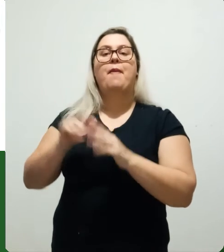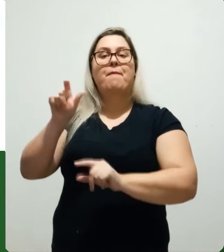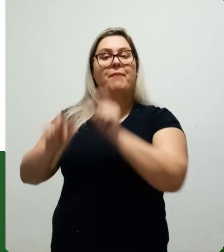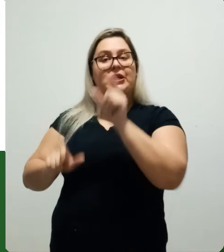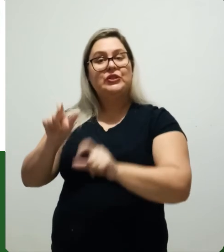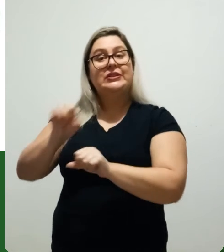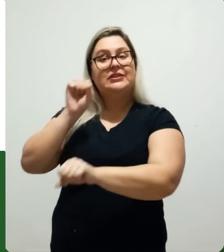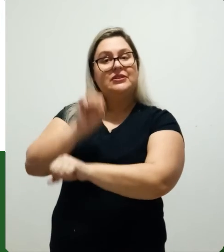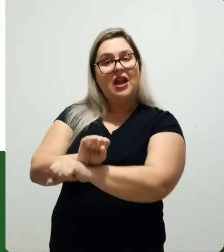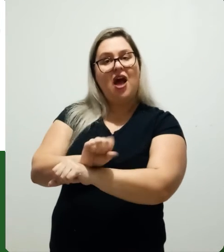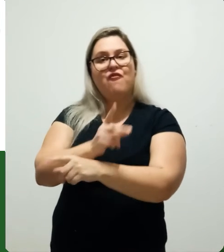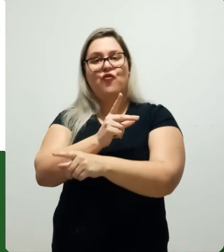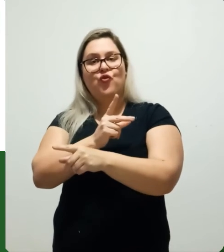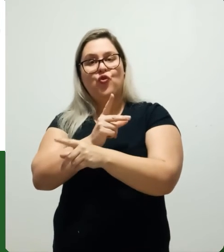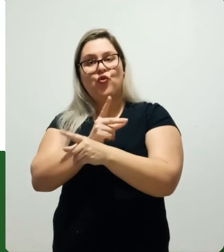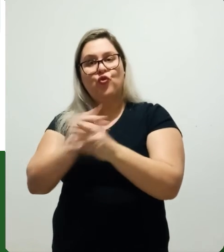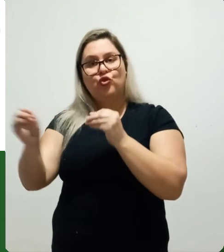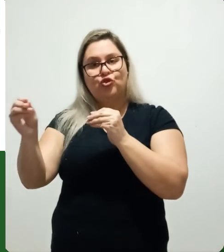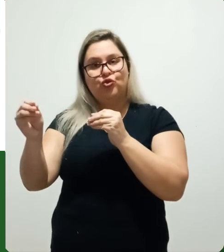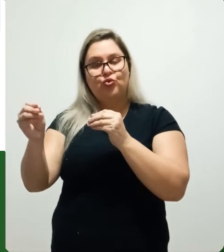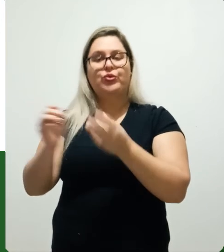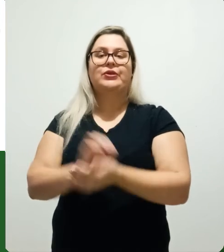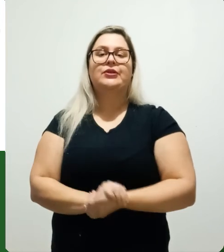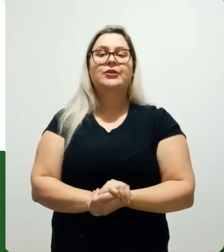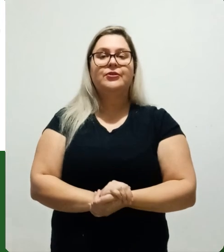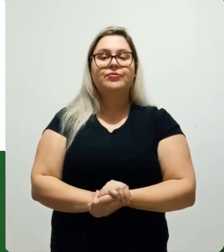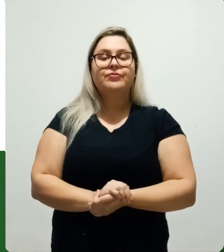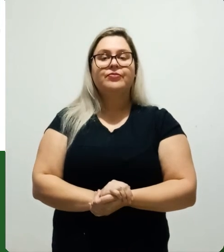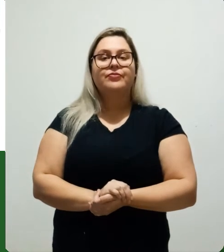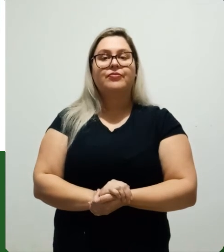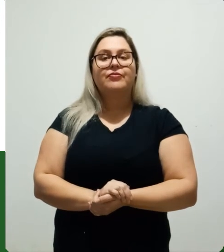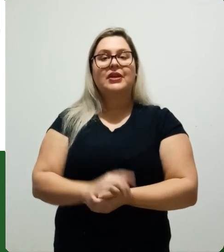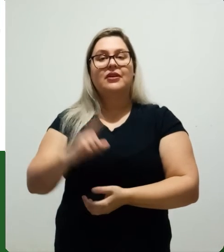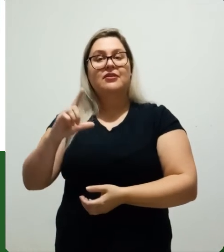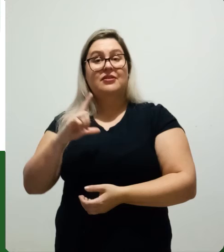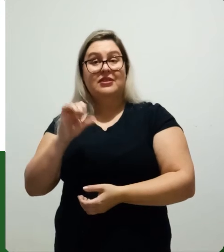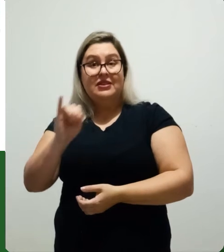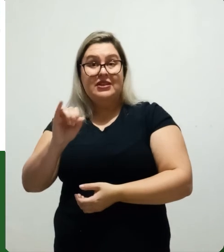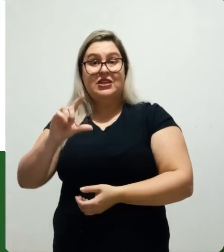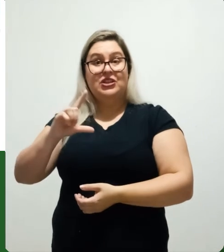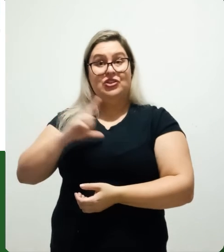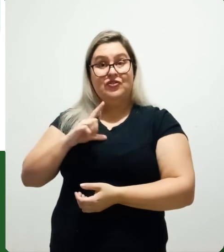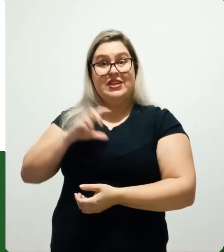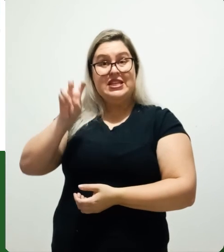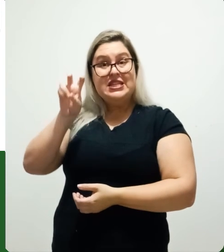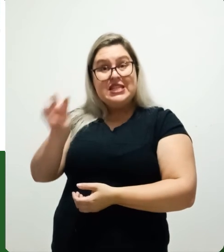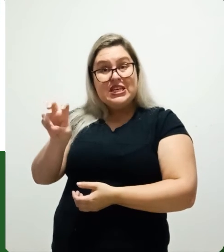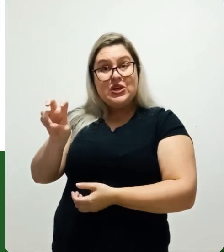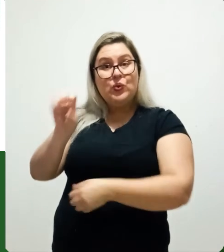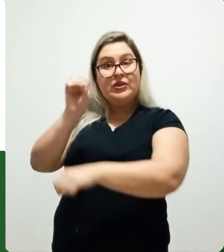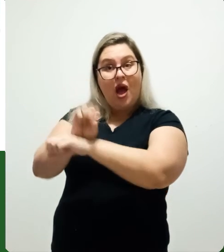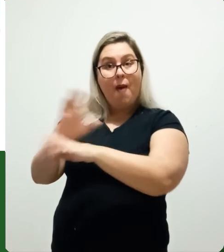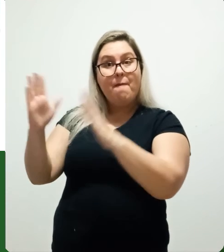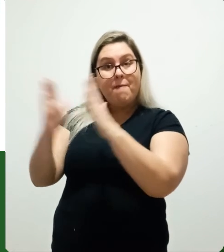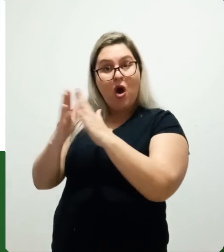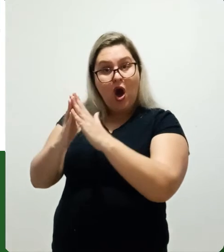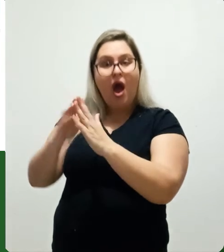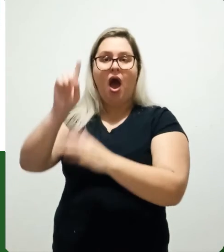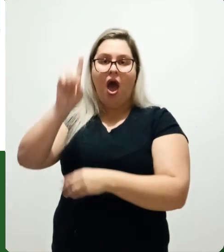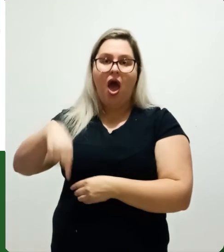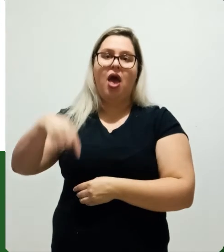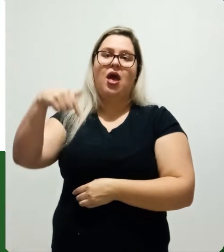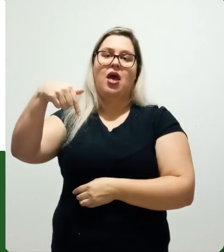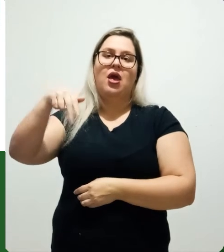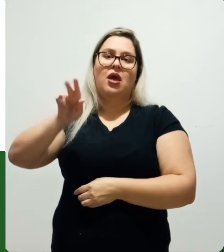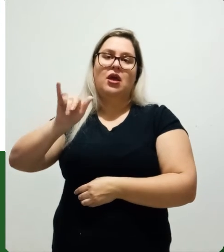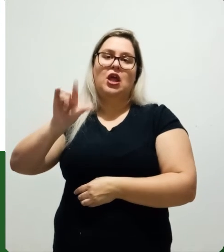qualquer habitação que tivessem pessoas, escravos fugitivos. Tá? Em que tivesse mais de 5 já era considerado um